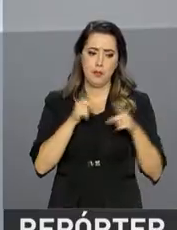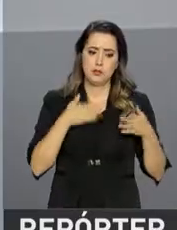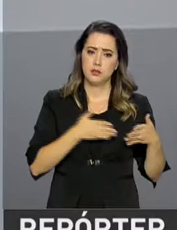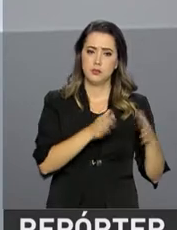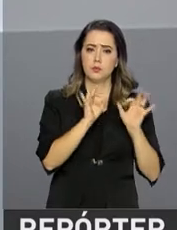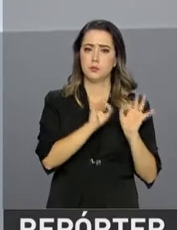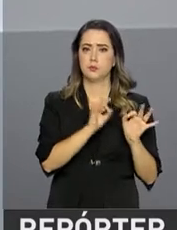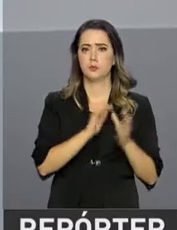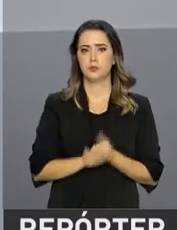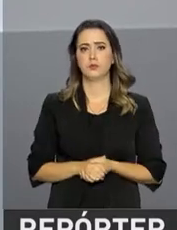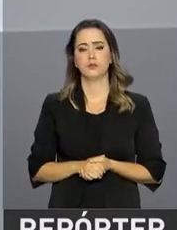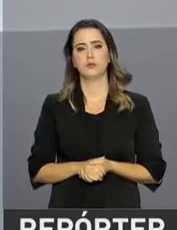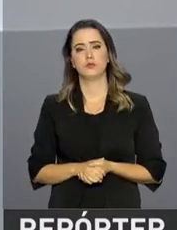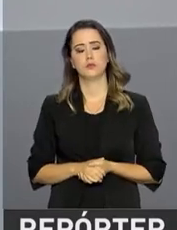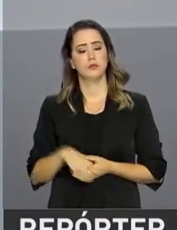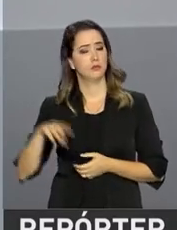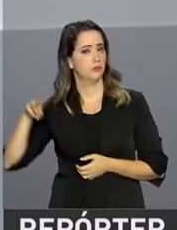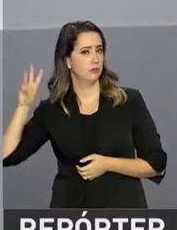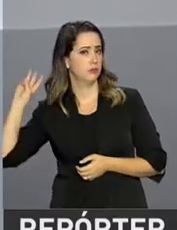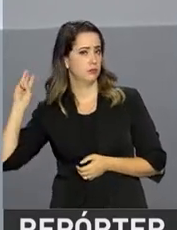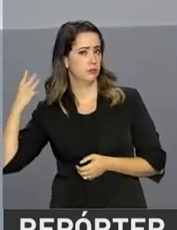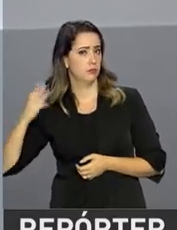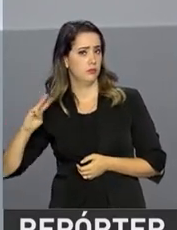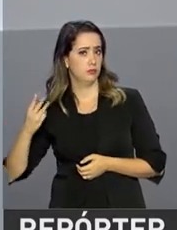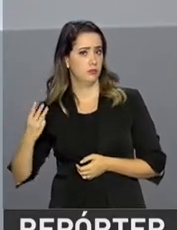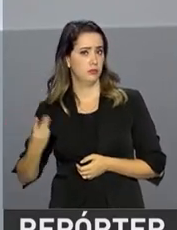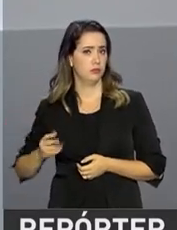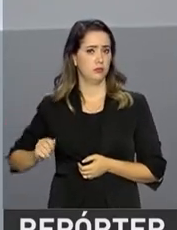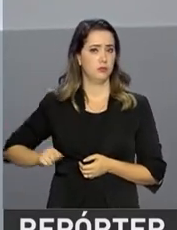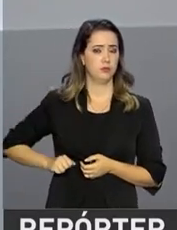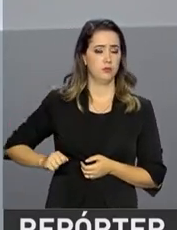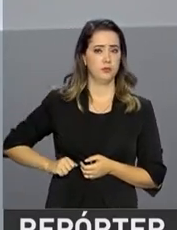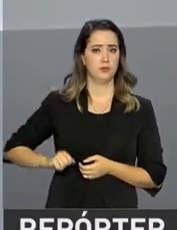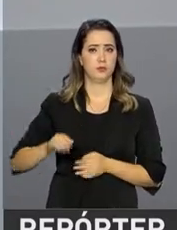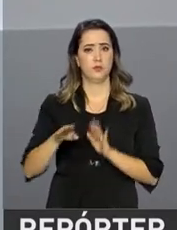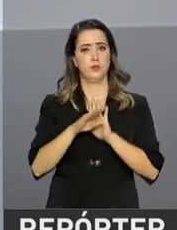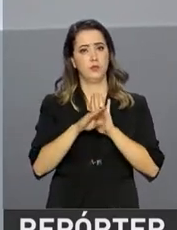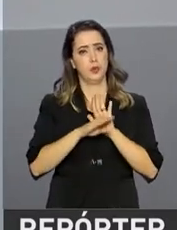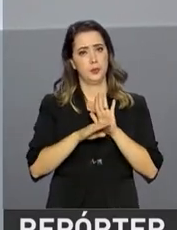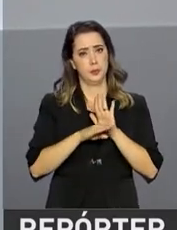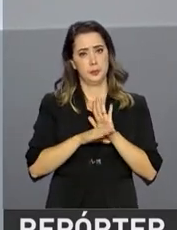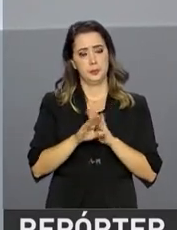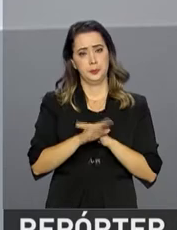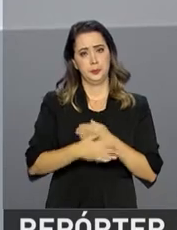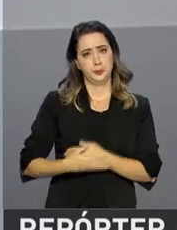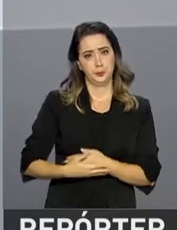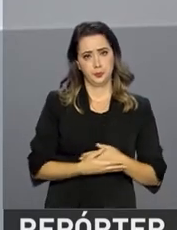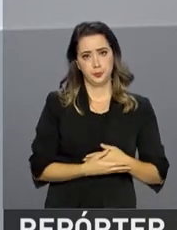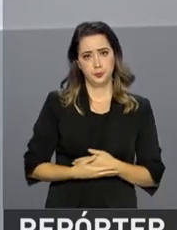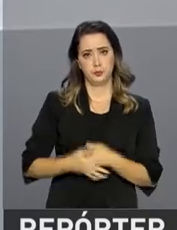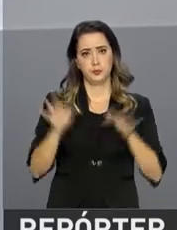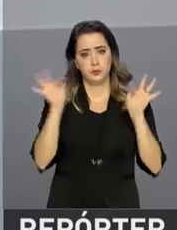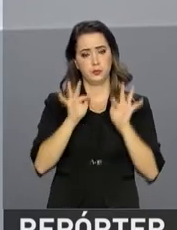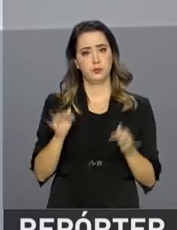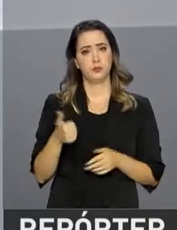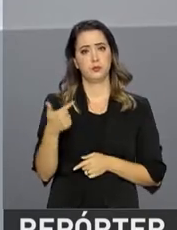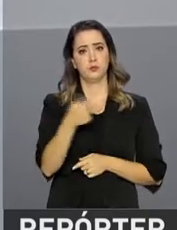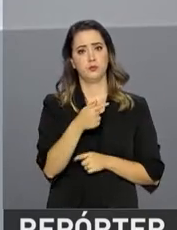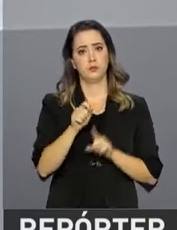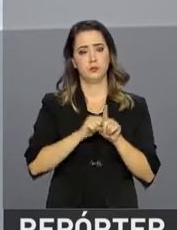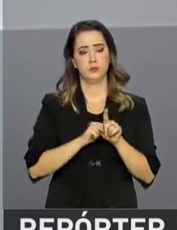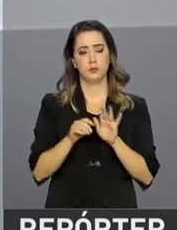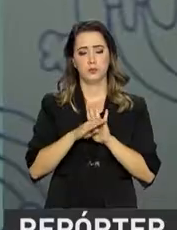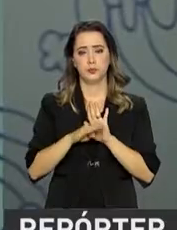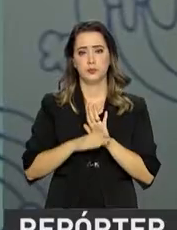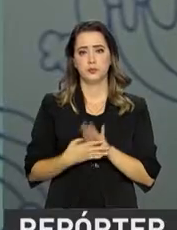próprio. A primeira-dama, Marcela Temer, embaixadora do Criança Feliz, fez um balanço dos 17 meses do programa.